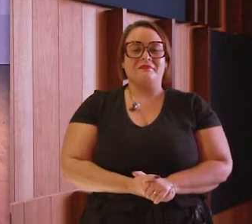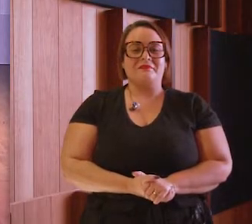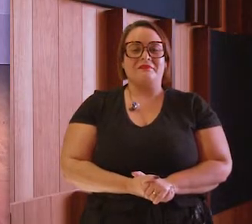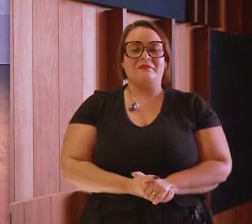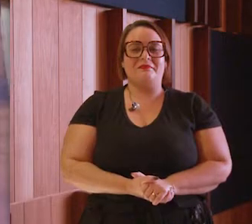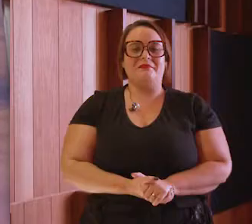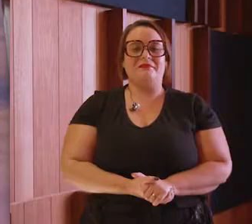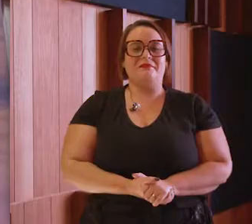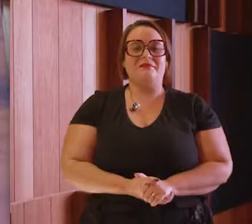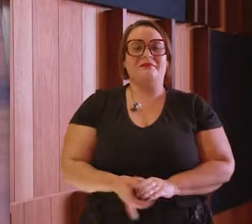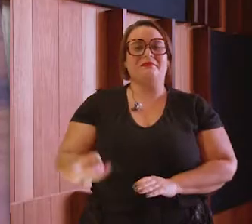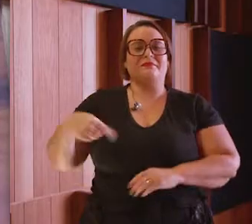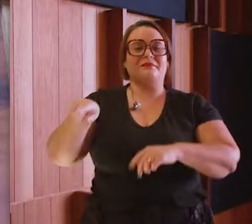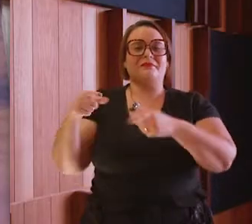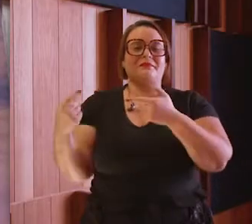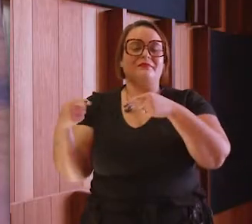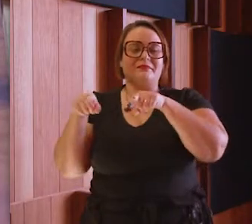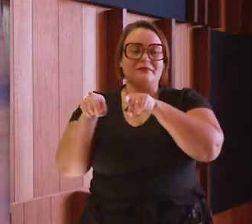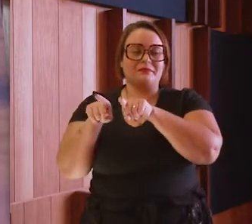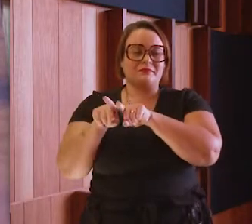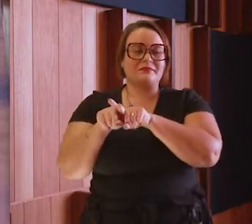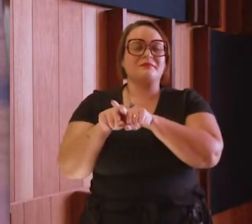Buscaram construir uma agenda